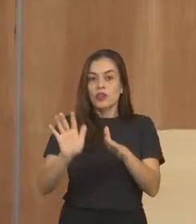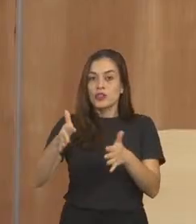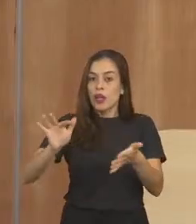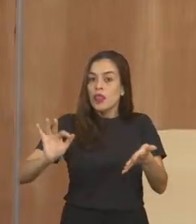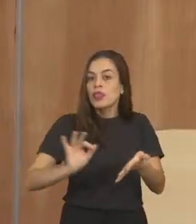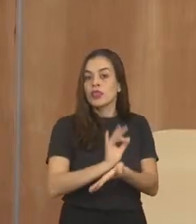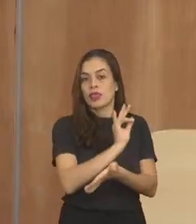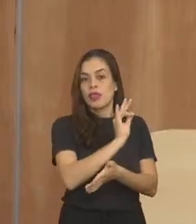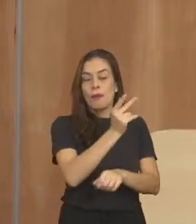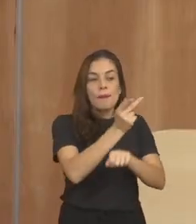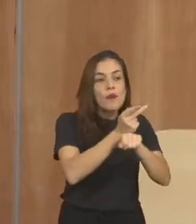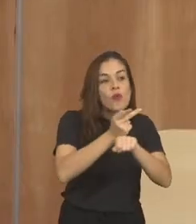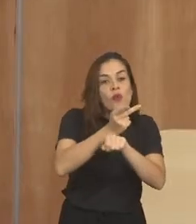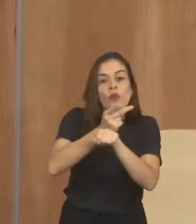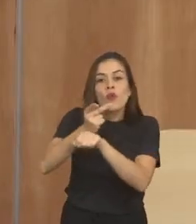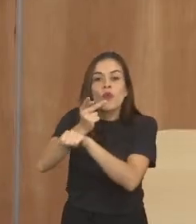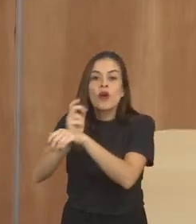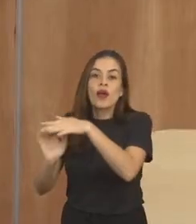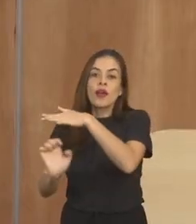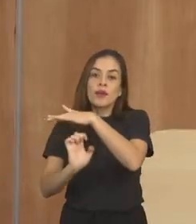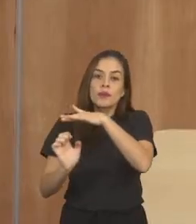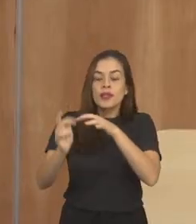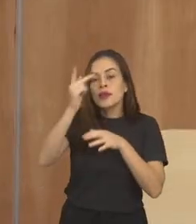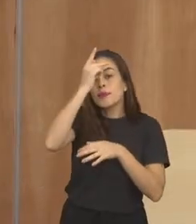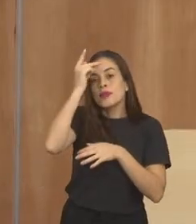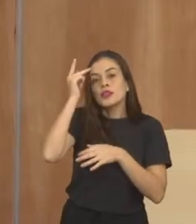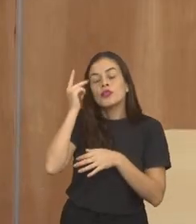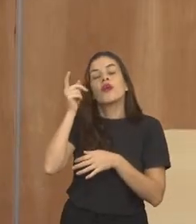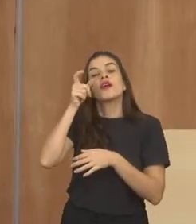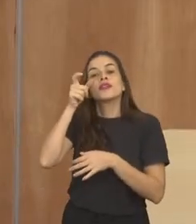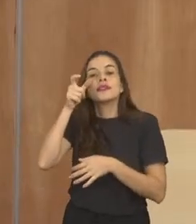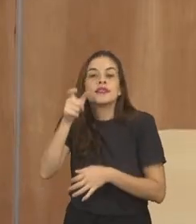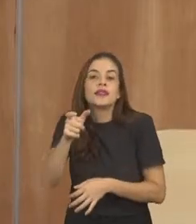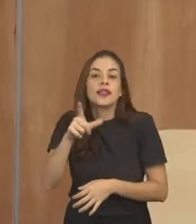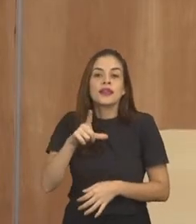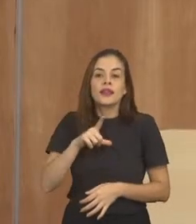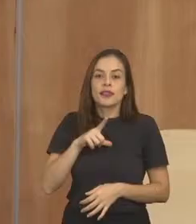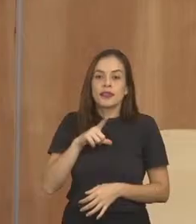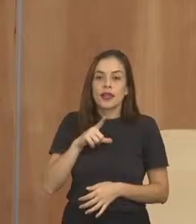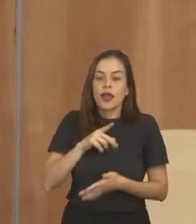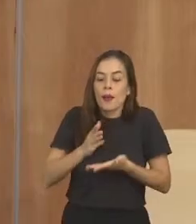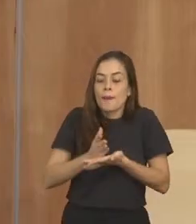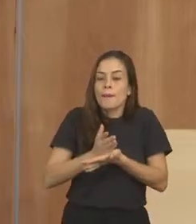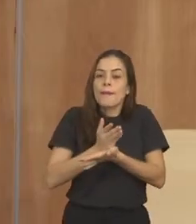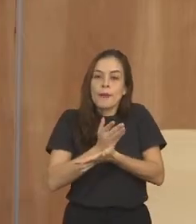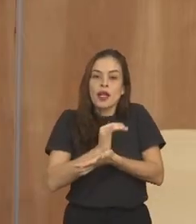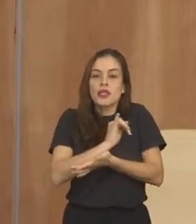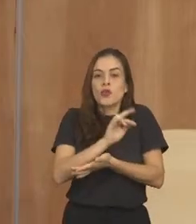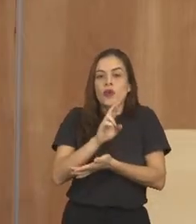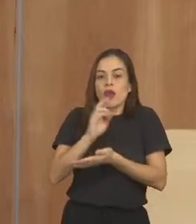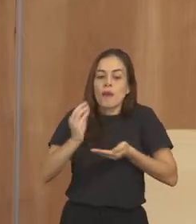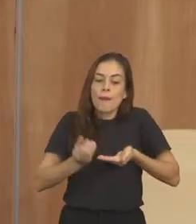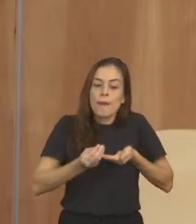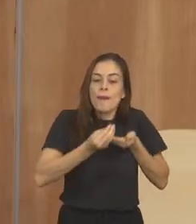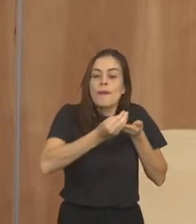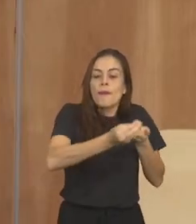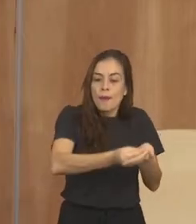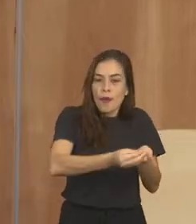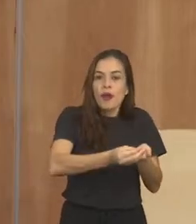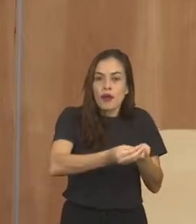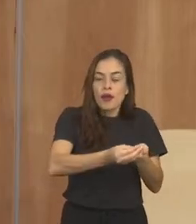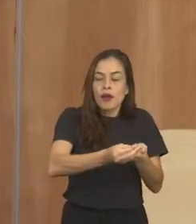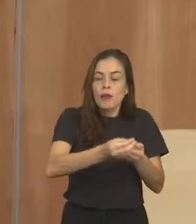procurar empresas e pessoas físicas interessadas em destinar parte do seu imposto de renda